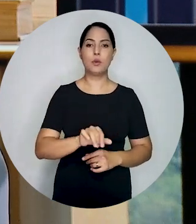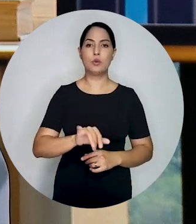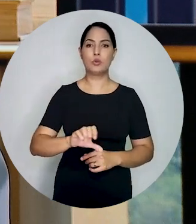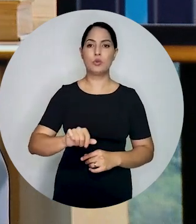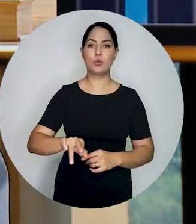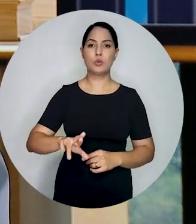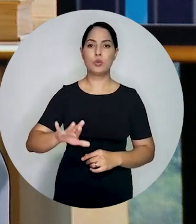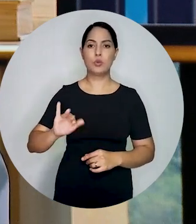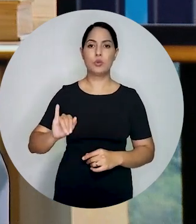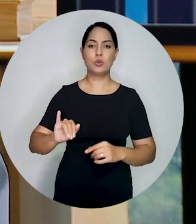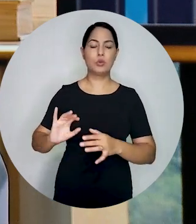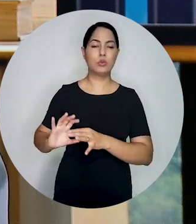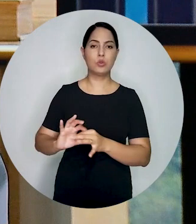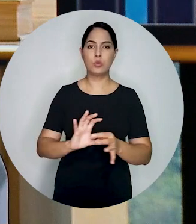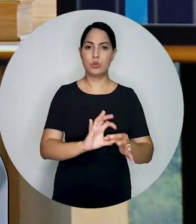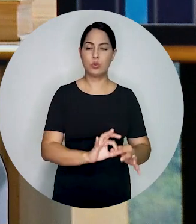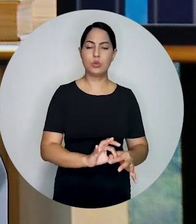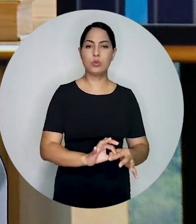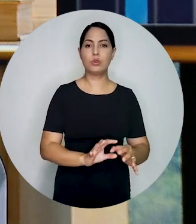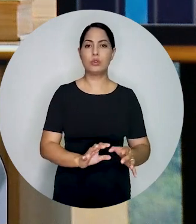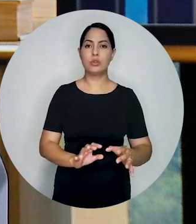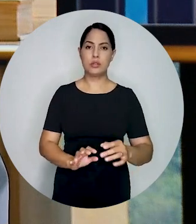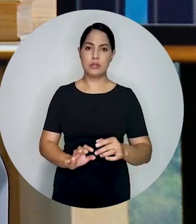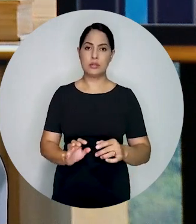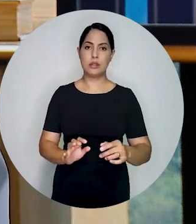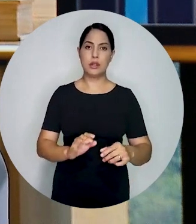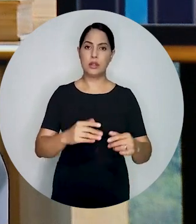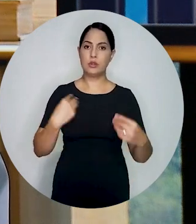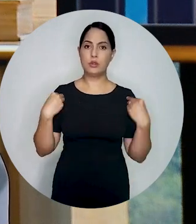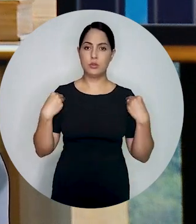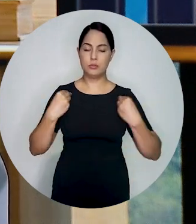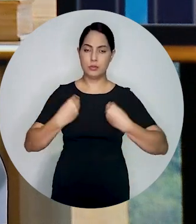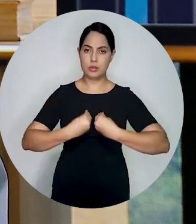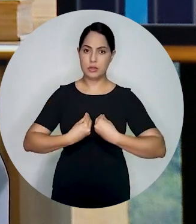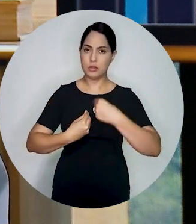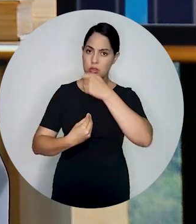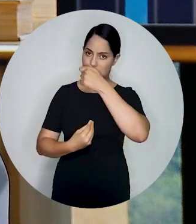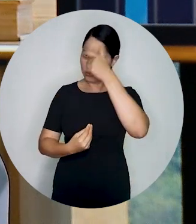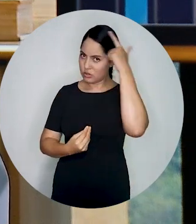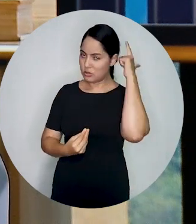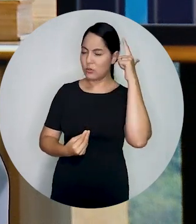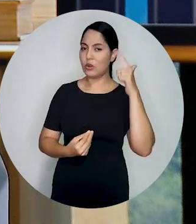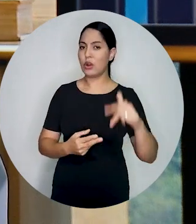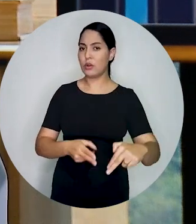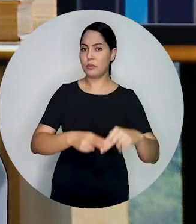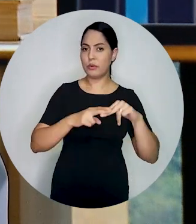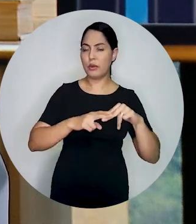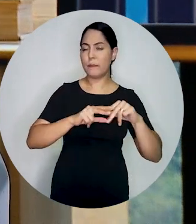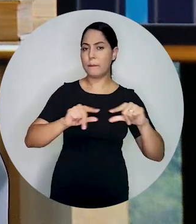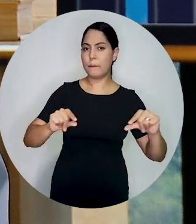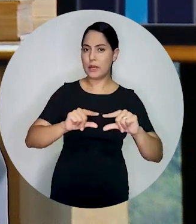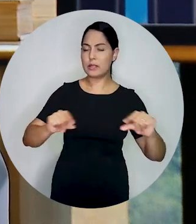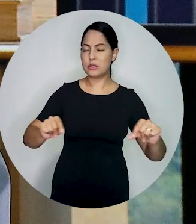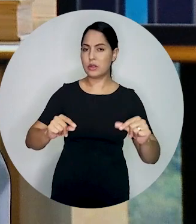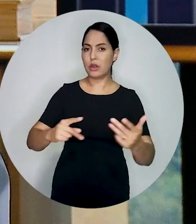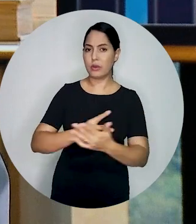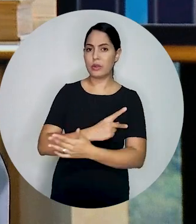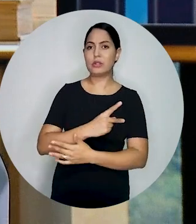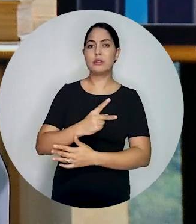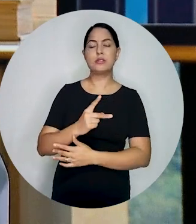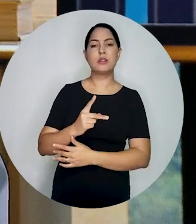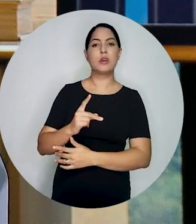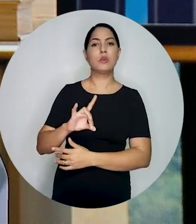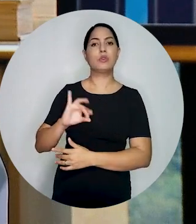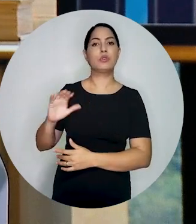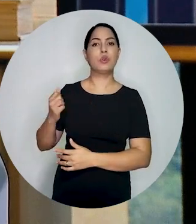curiae em inquéritos sob a relatoria do ministro Alexandre de Moraes relacionados às centenas de prisões feitas em Brasília por conta dos